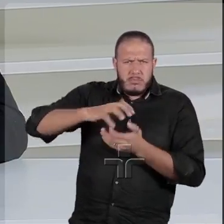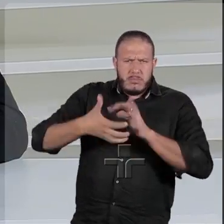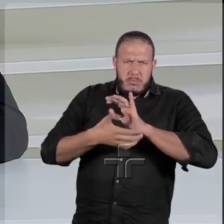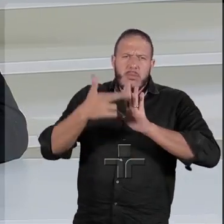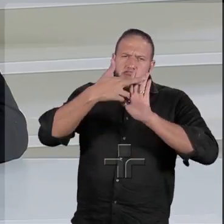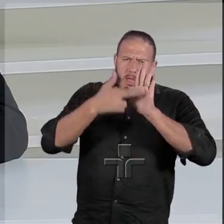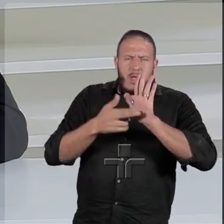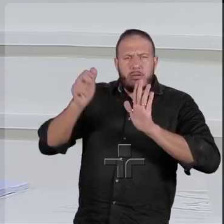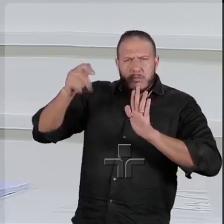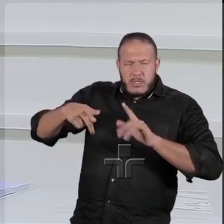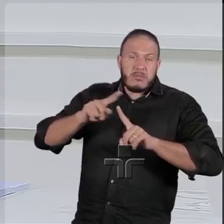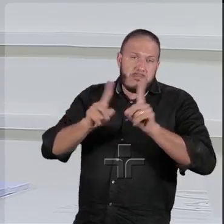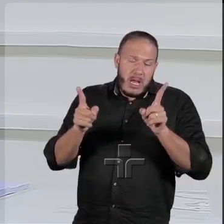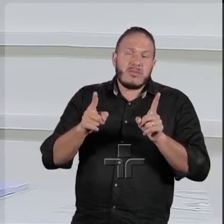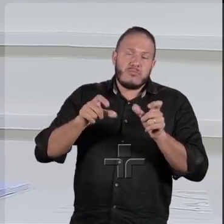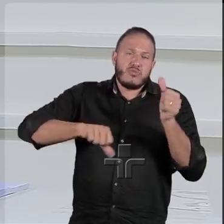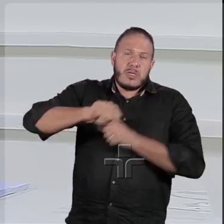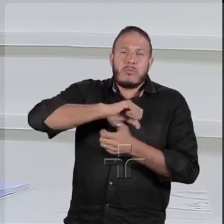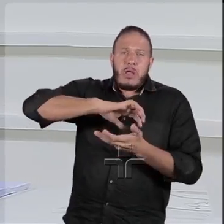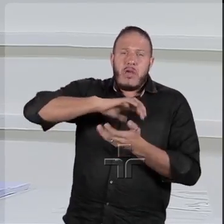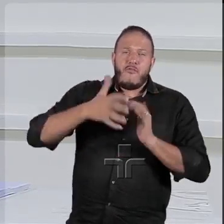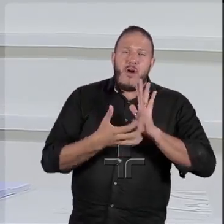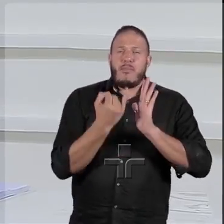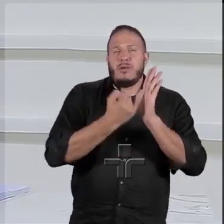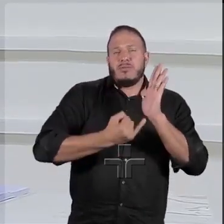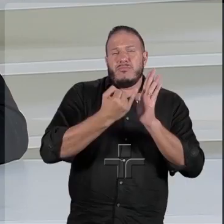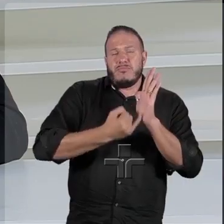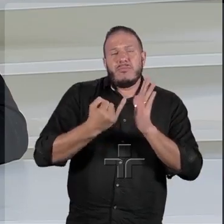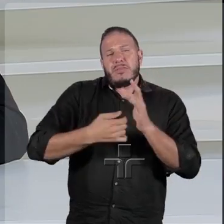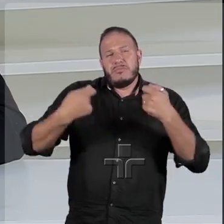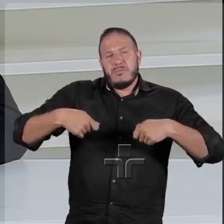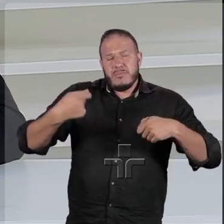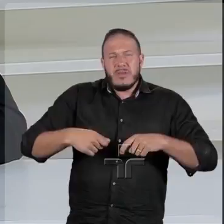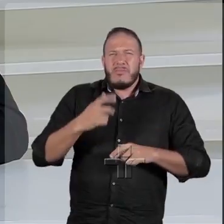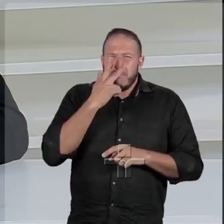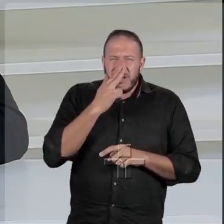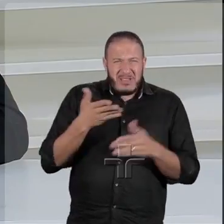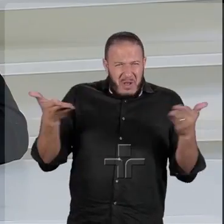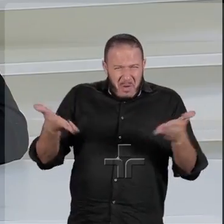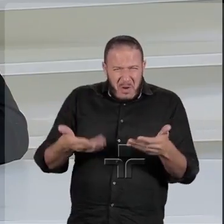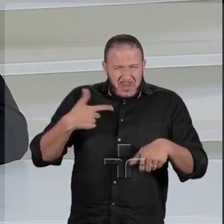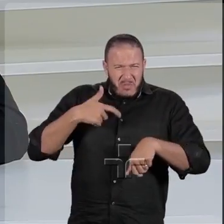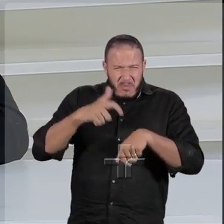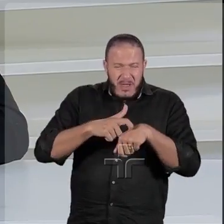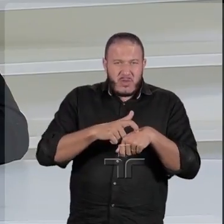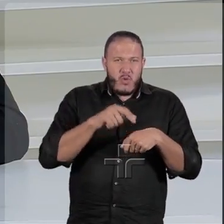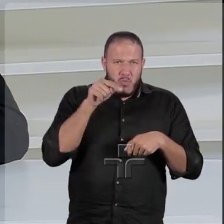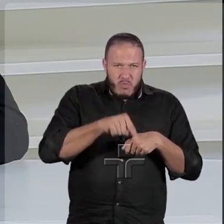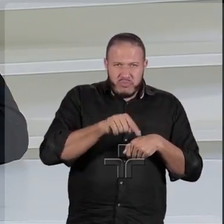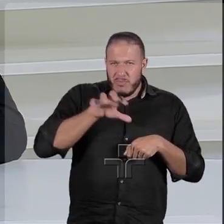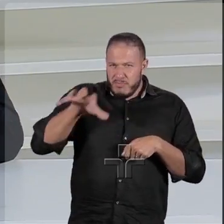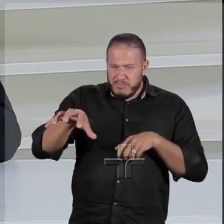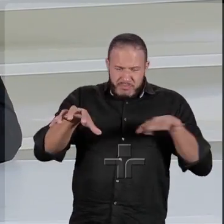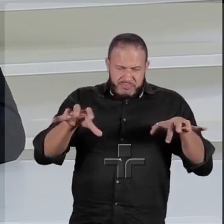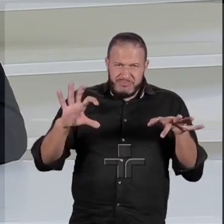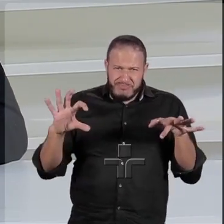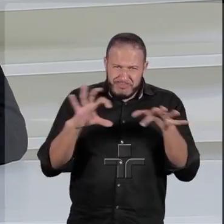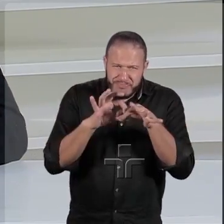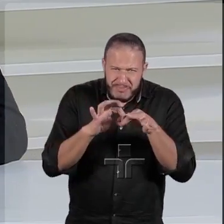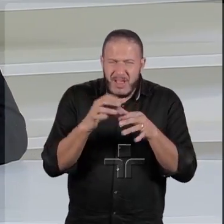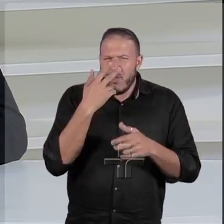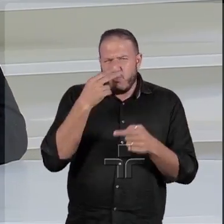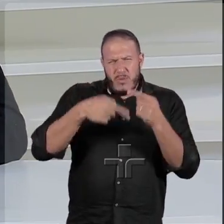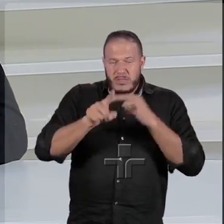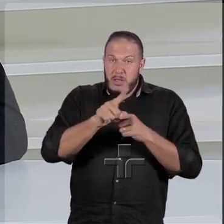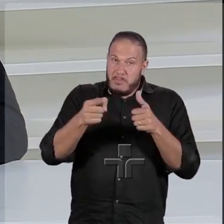reforma tributária. Mas eu não acho, nesse momento, adequado vincular uma coisa com a outra, não. Eu faria